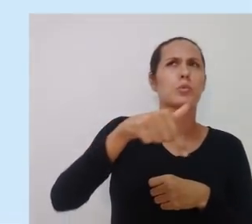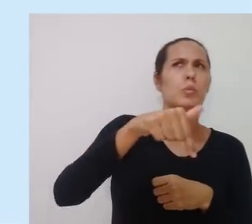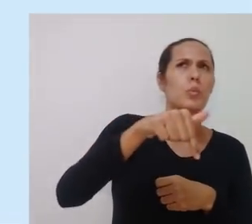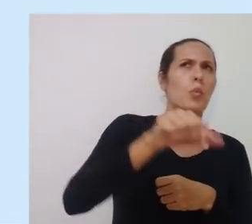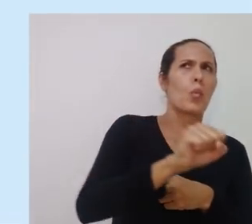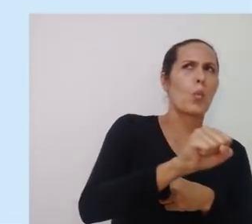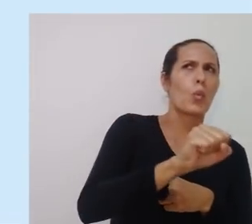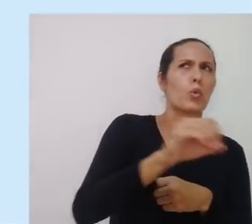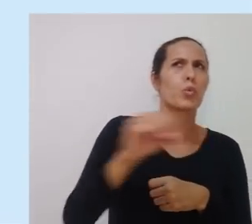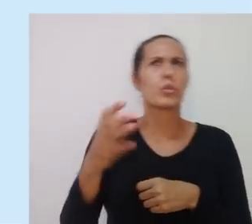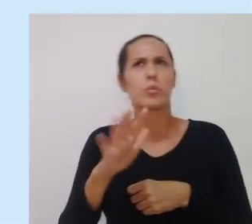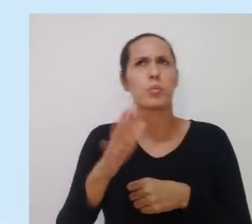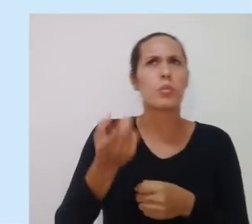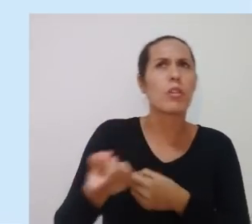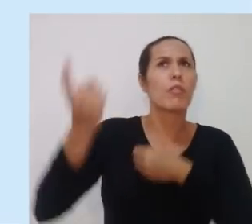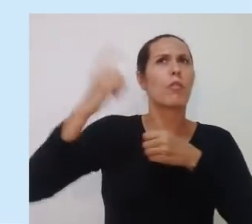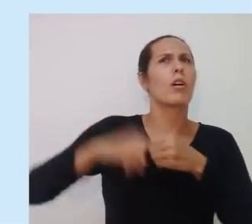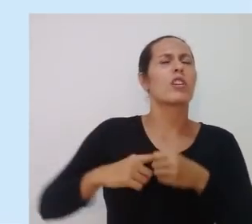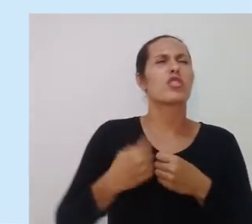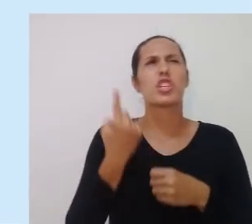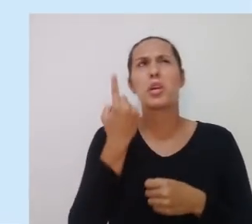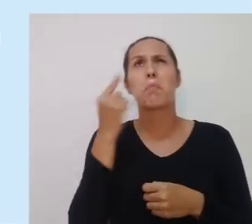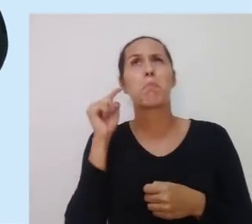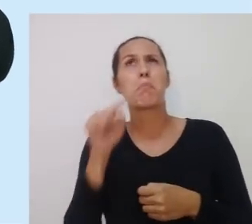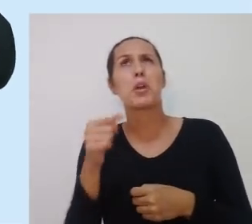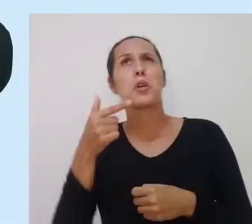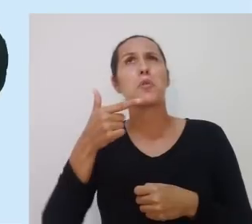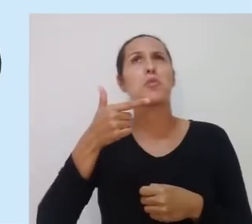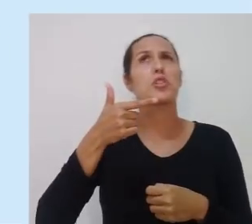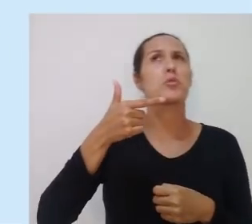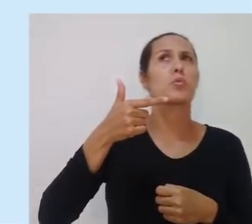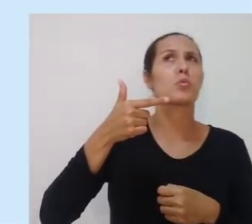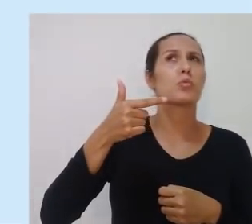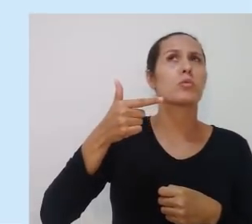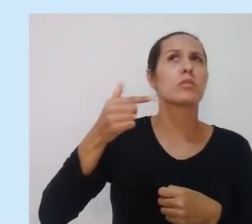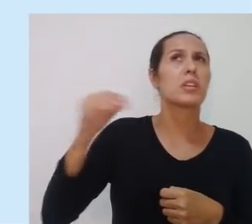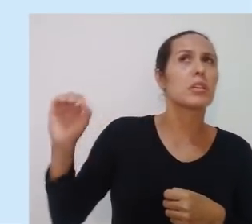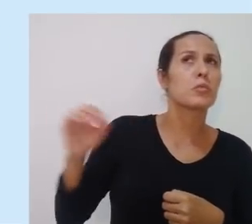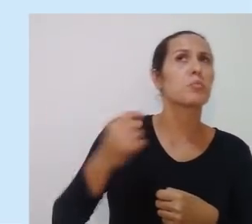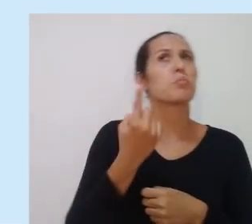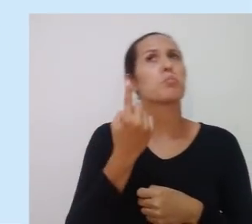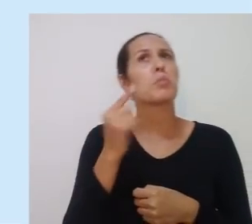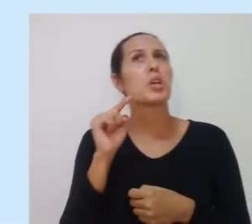700, 800 anos. Então o trovadorismo ocorreu ali por volta de 1200,